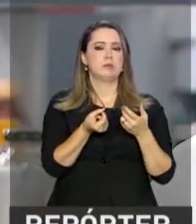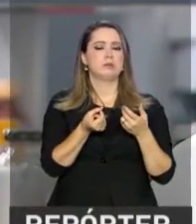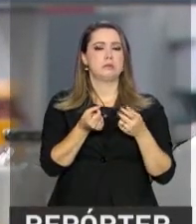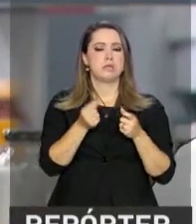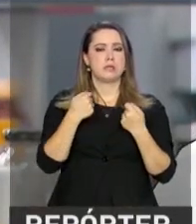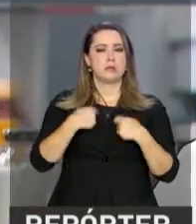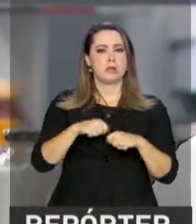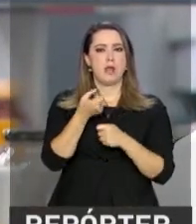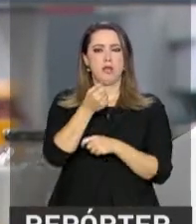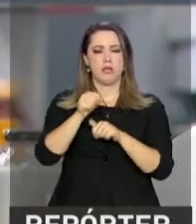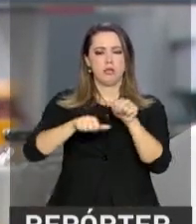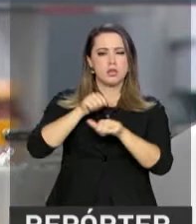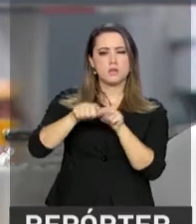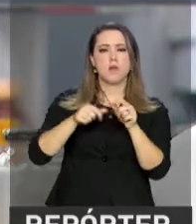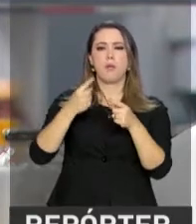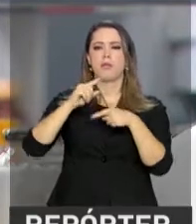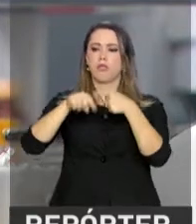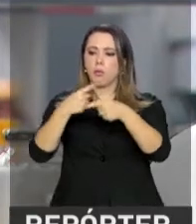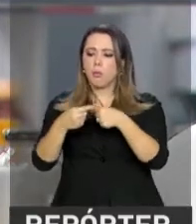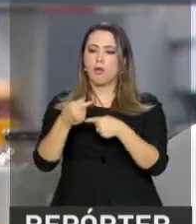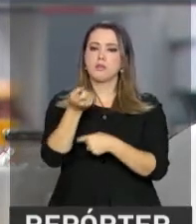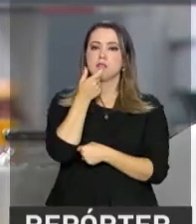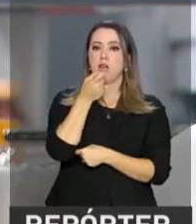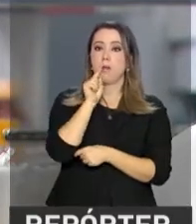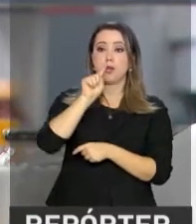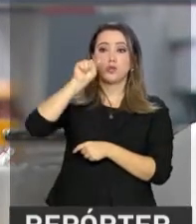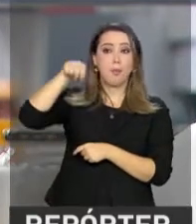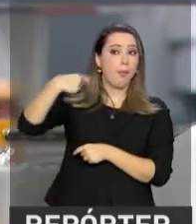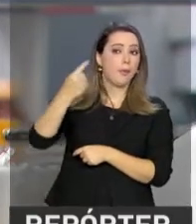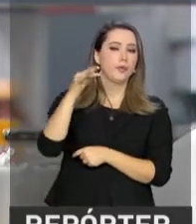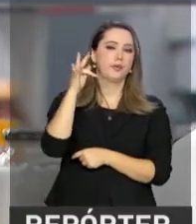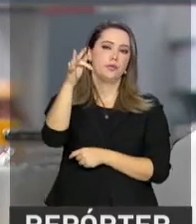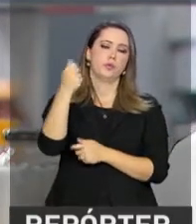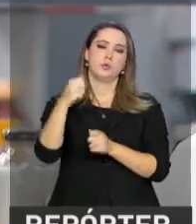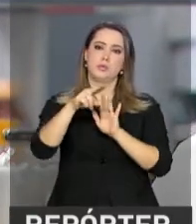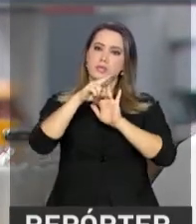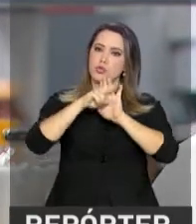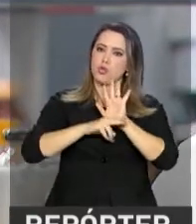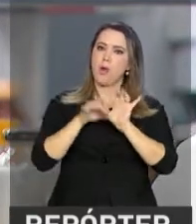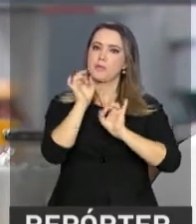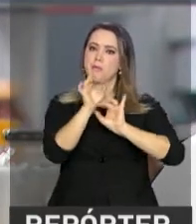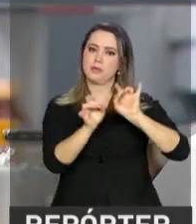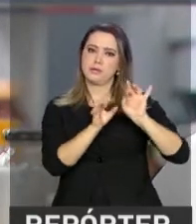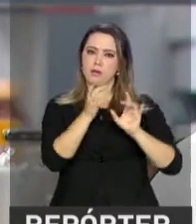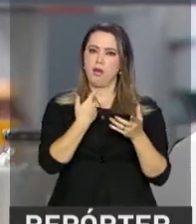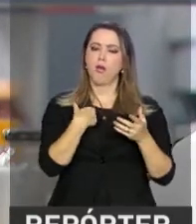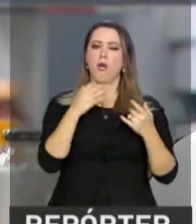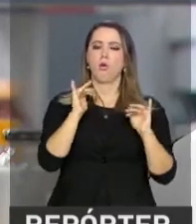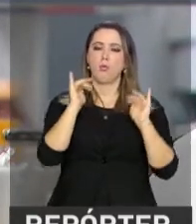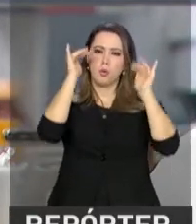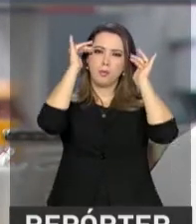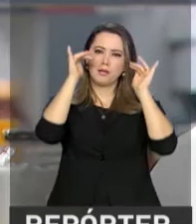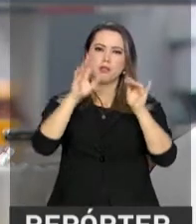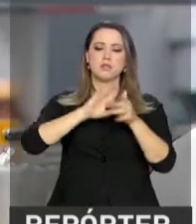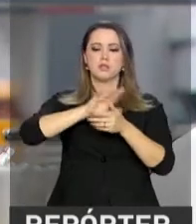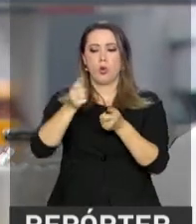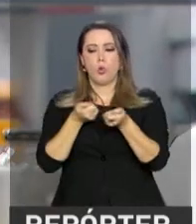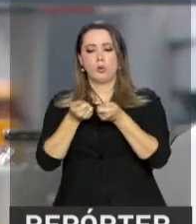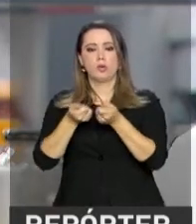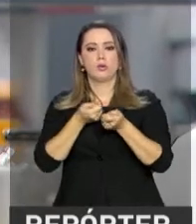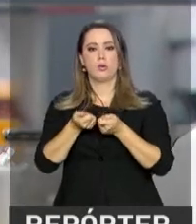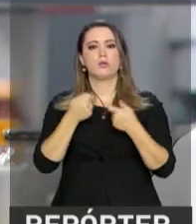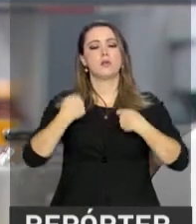cruz elas vão ter uma regulamentação específica e vão ser produzidas sob condições de contenção